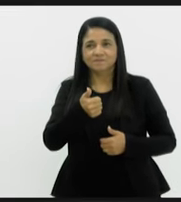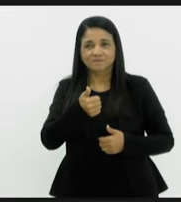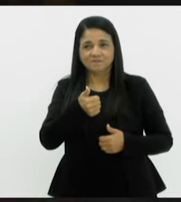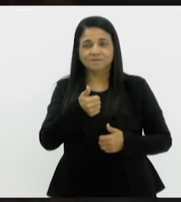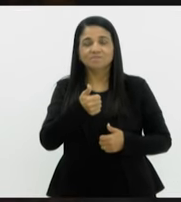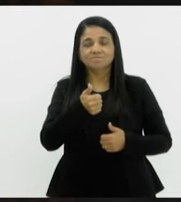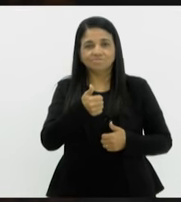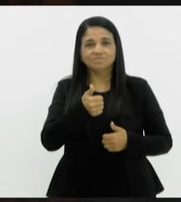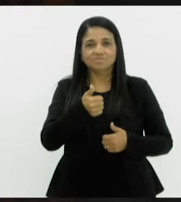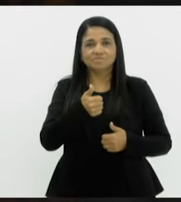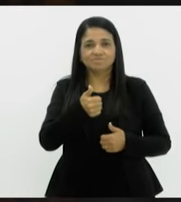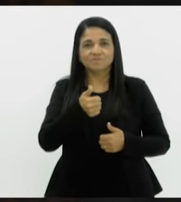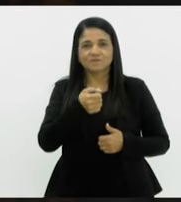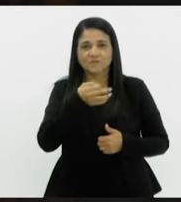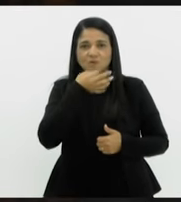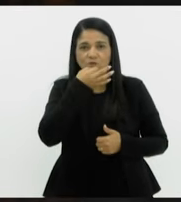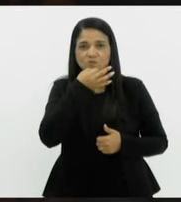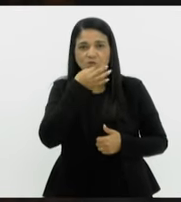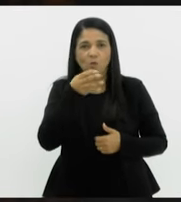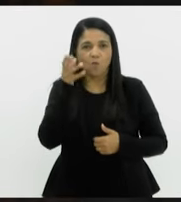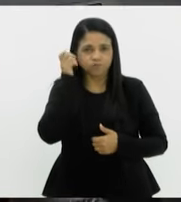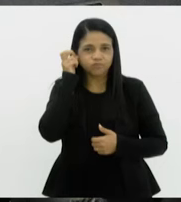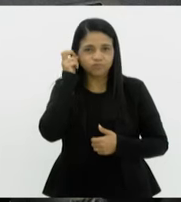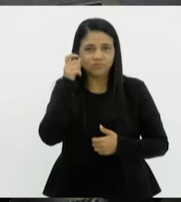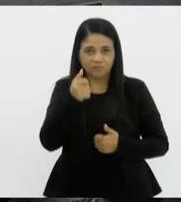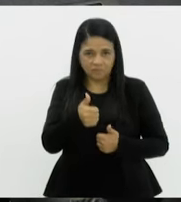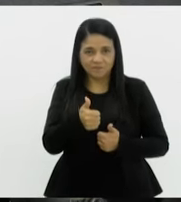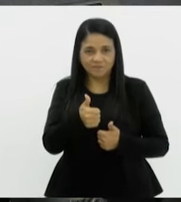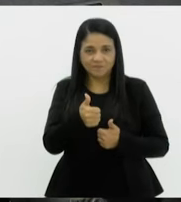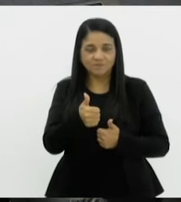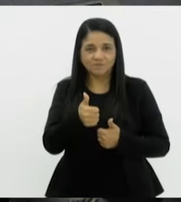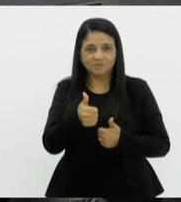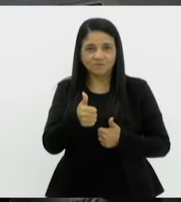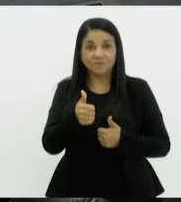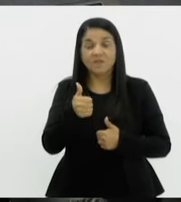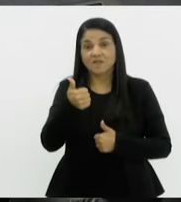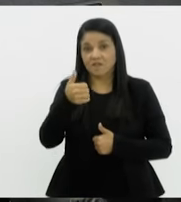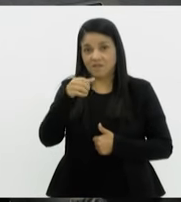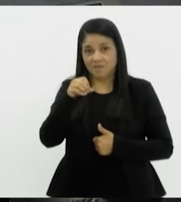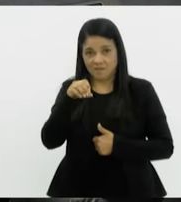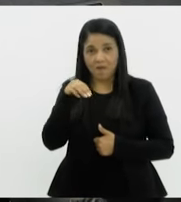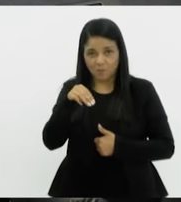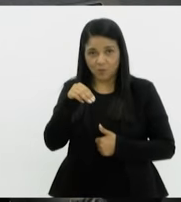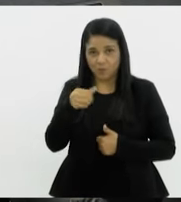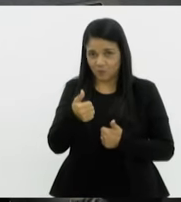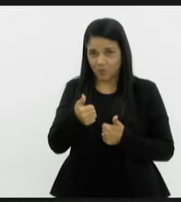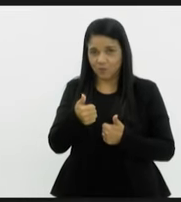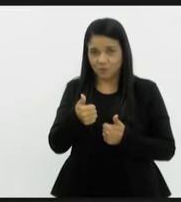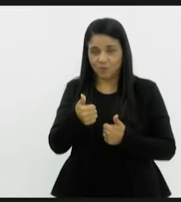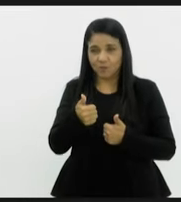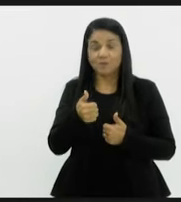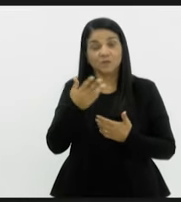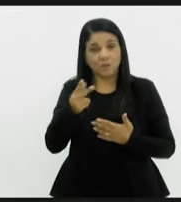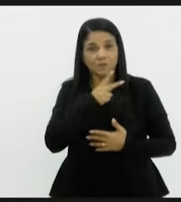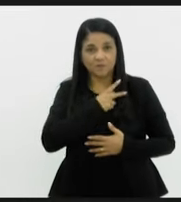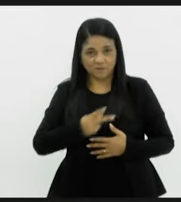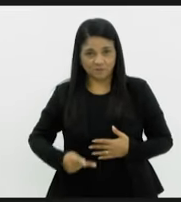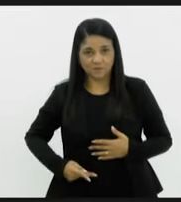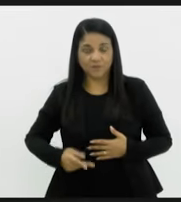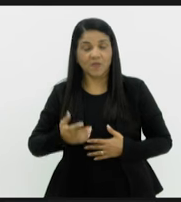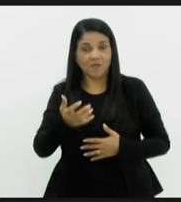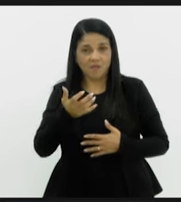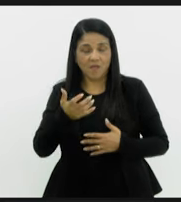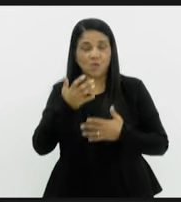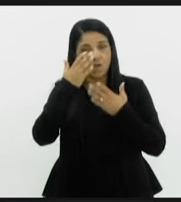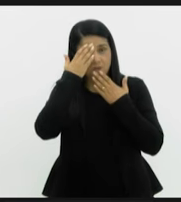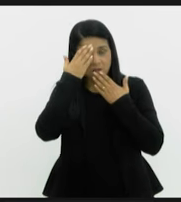Agora tá dando som aqui no plenário. Vossa Excelência dispõe de 10 minutos. Senhor presidente, quero